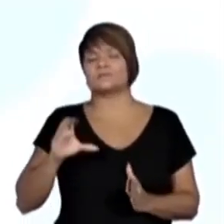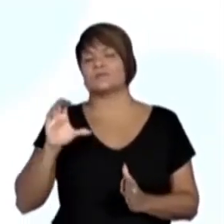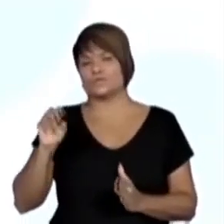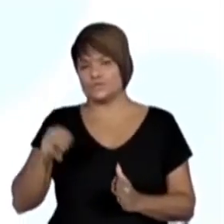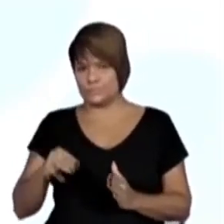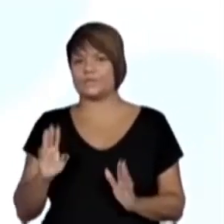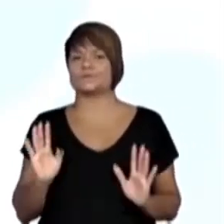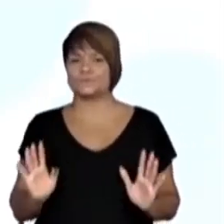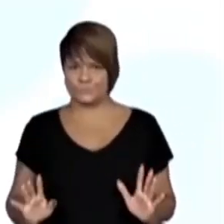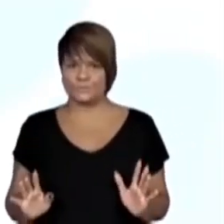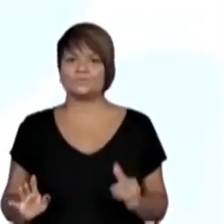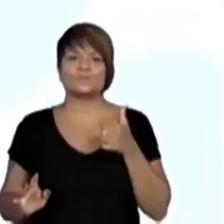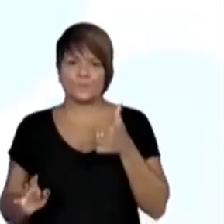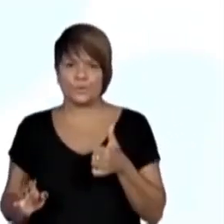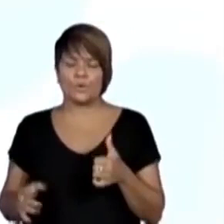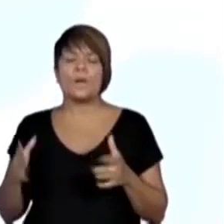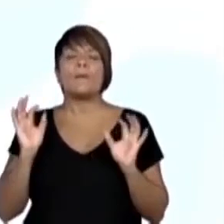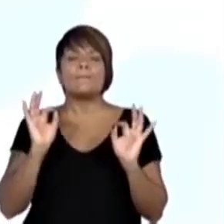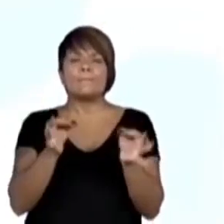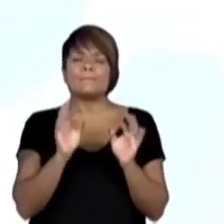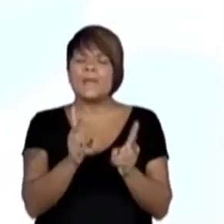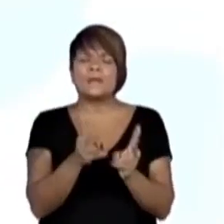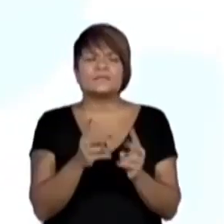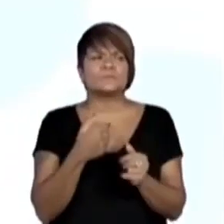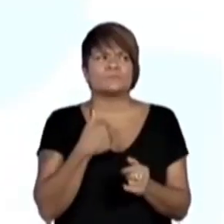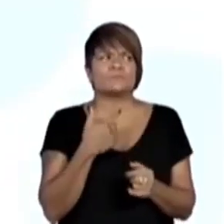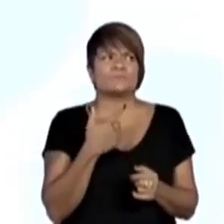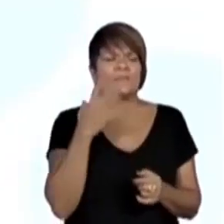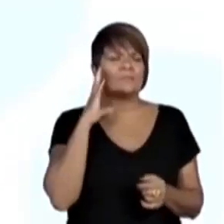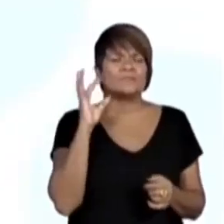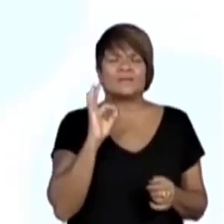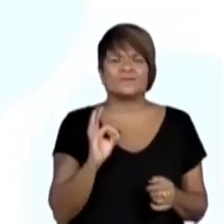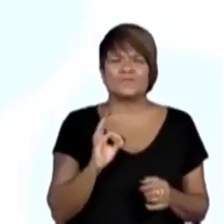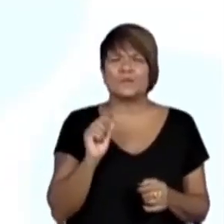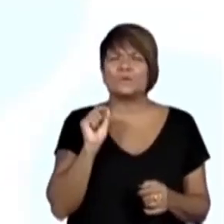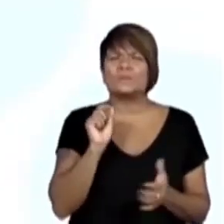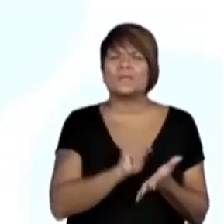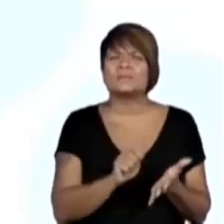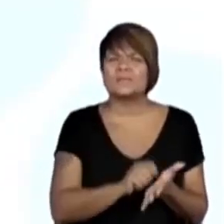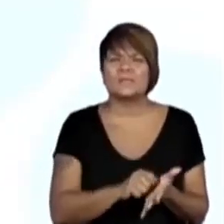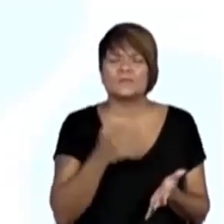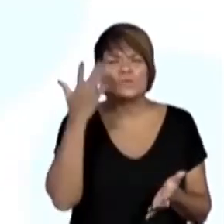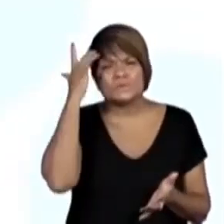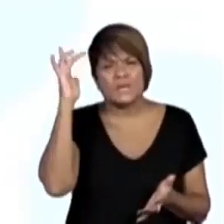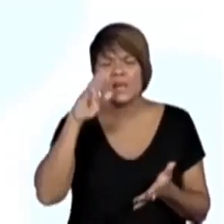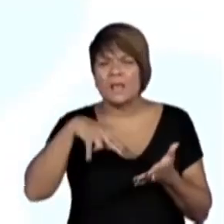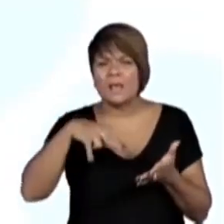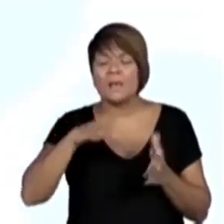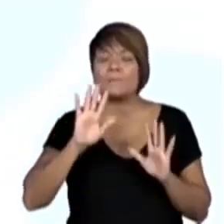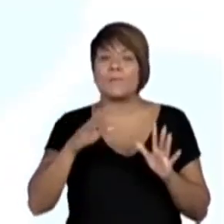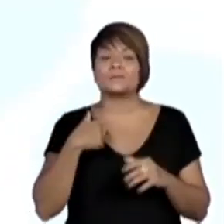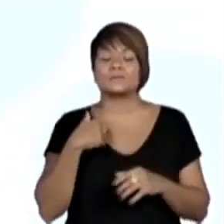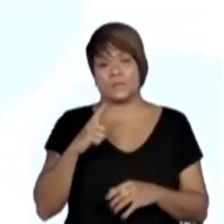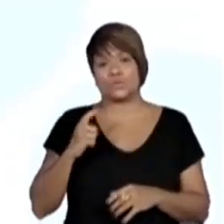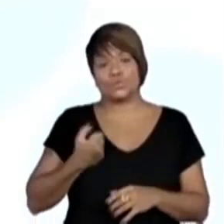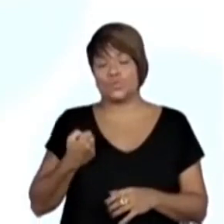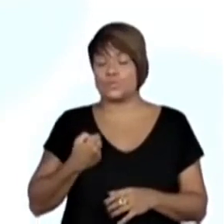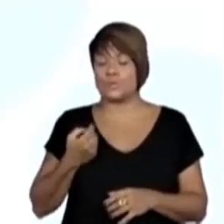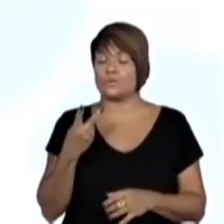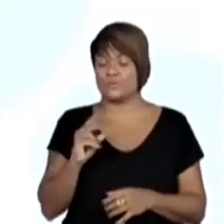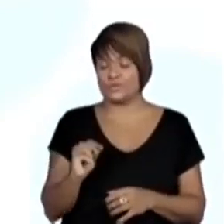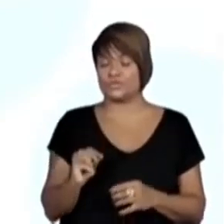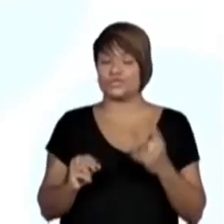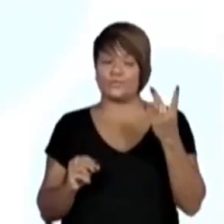não entende o que está escrito, né, professor, os números me ajudam. Então, tira maior, 20 centímetros.